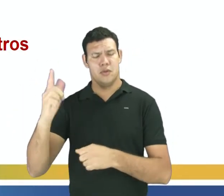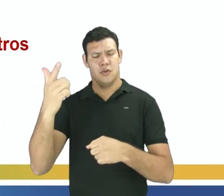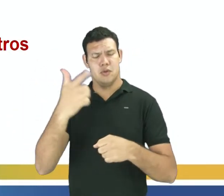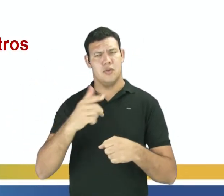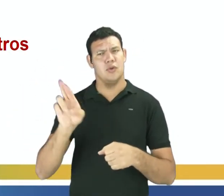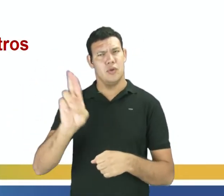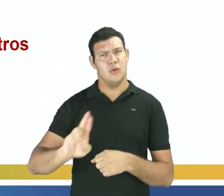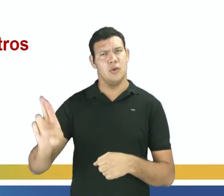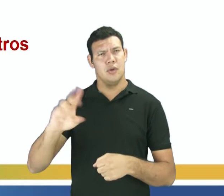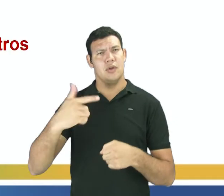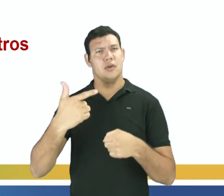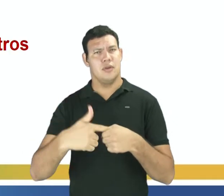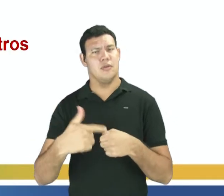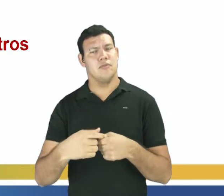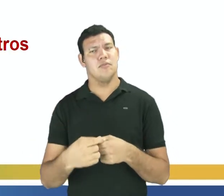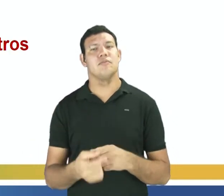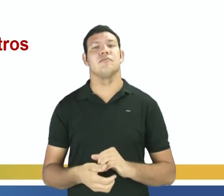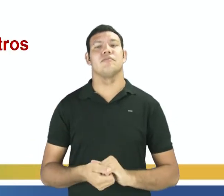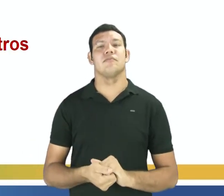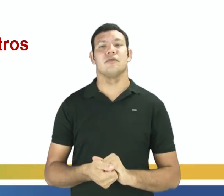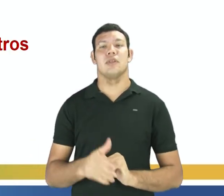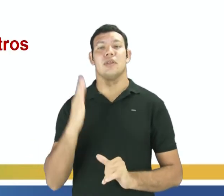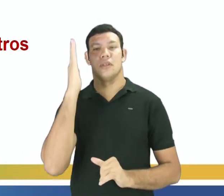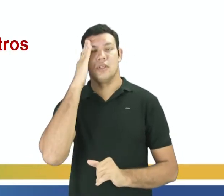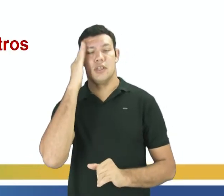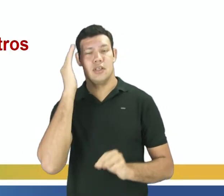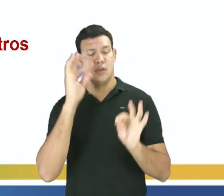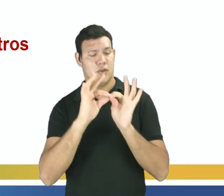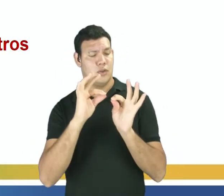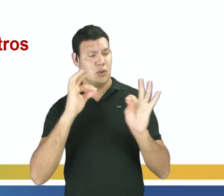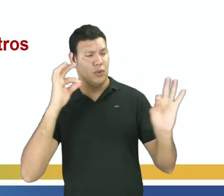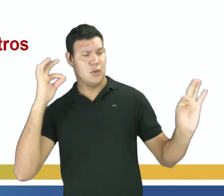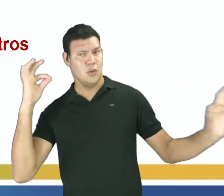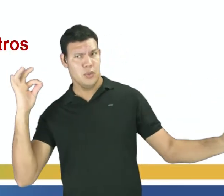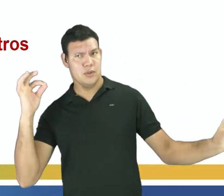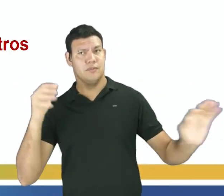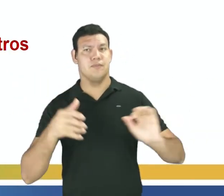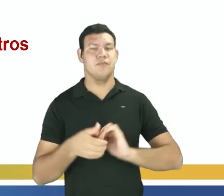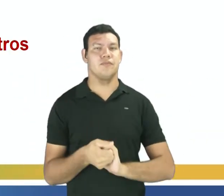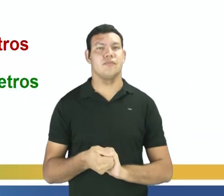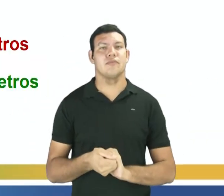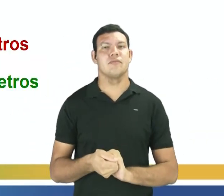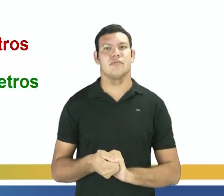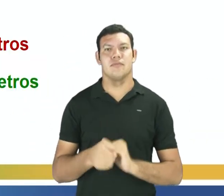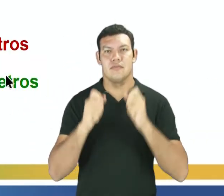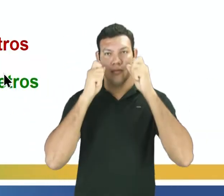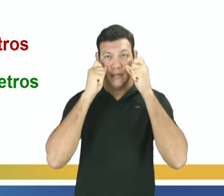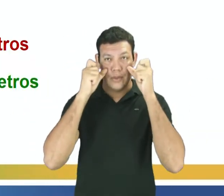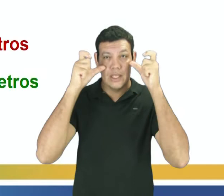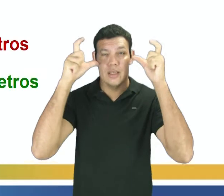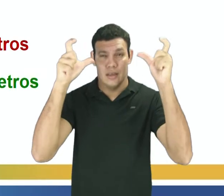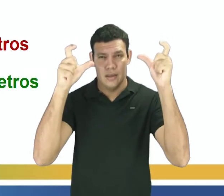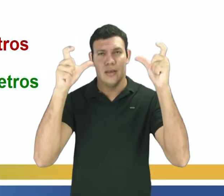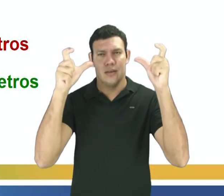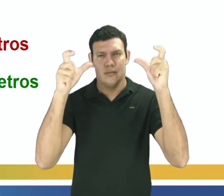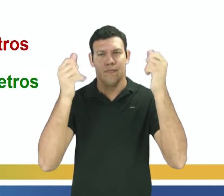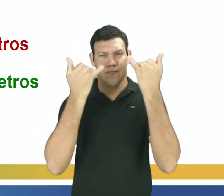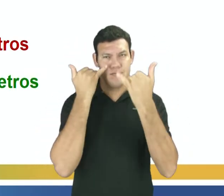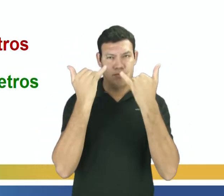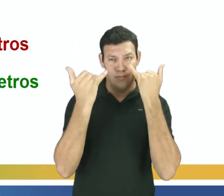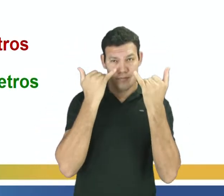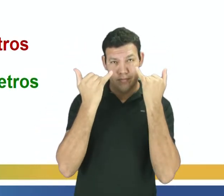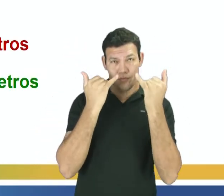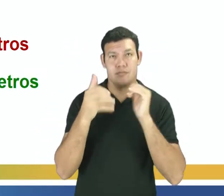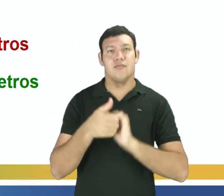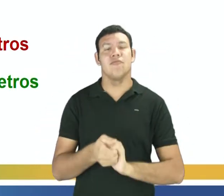quiséssemos descobrir a distância percorrida em quilômetros, ok? Então, fique sempre atento a essas ideias. No